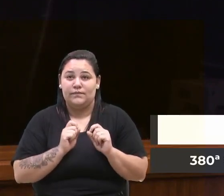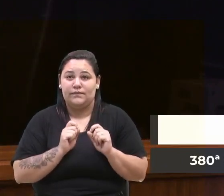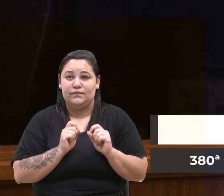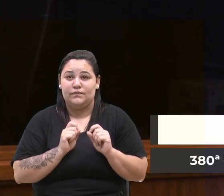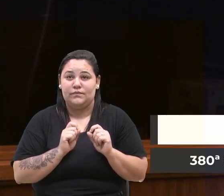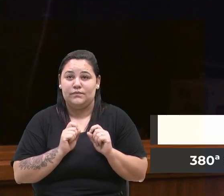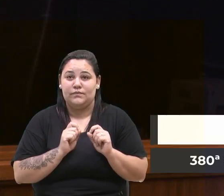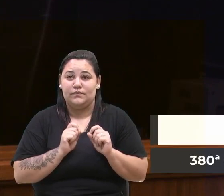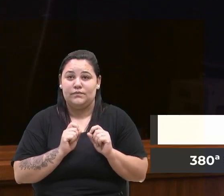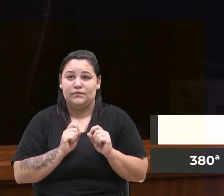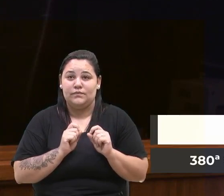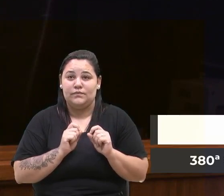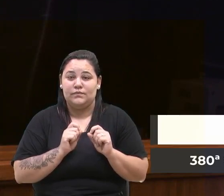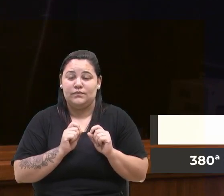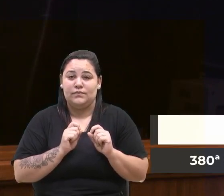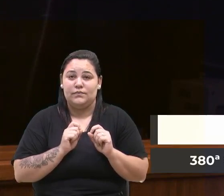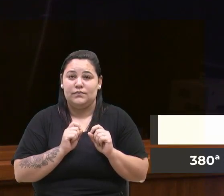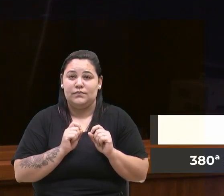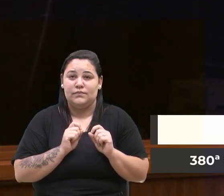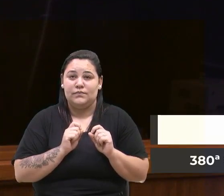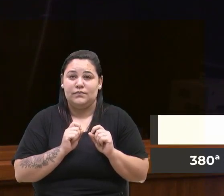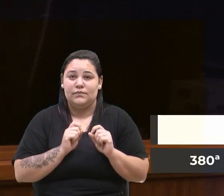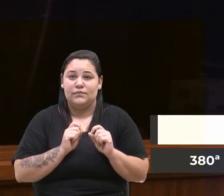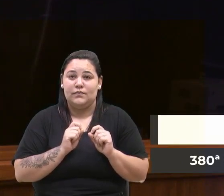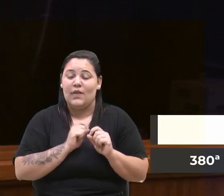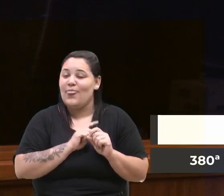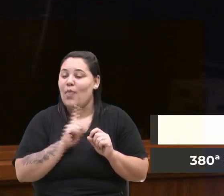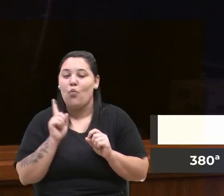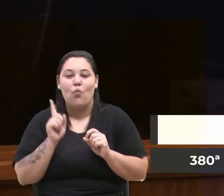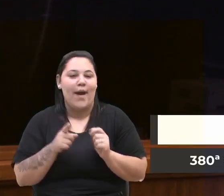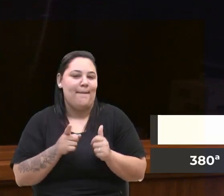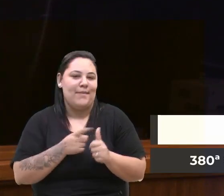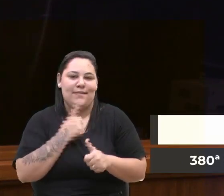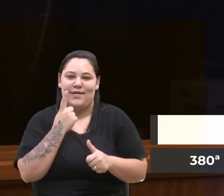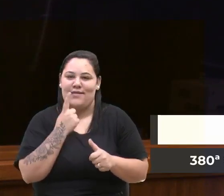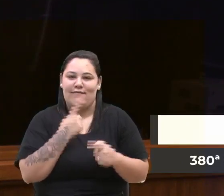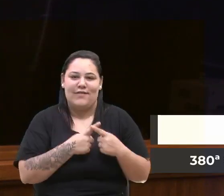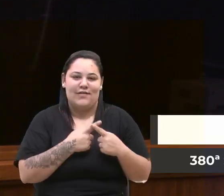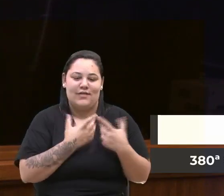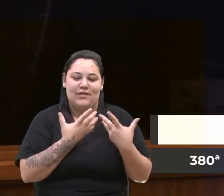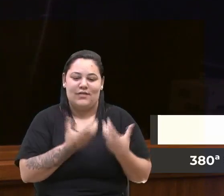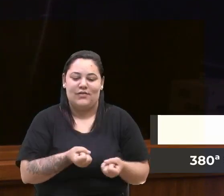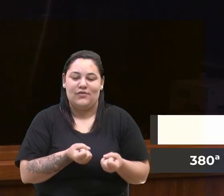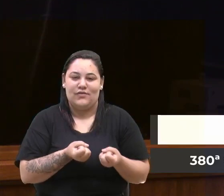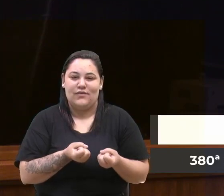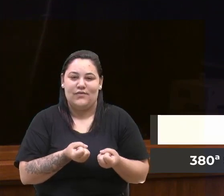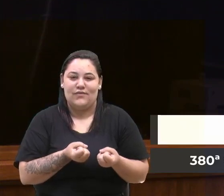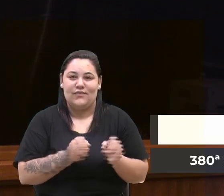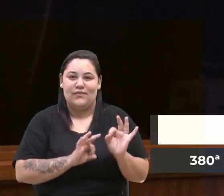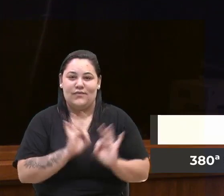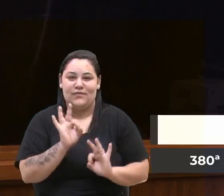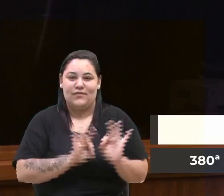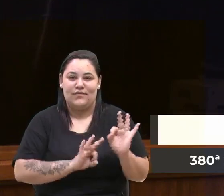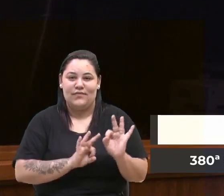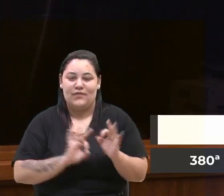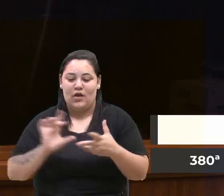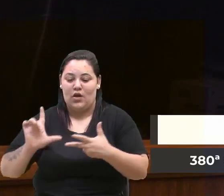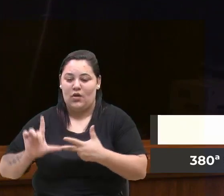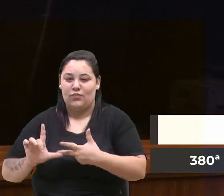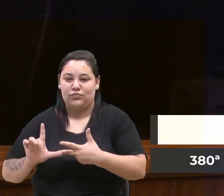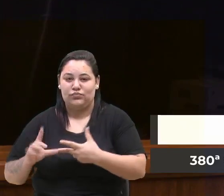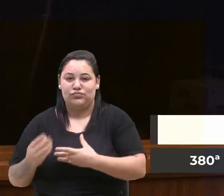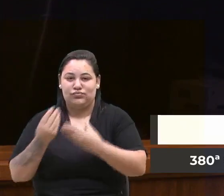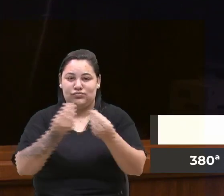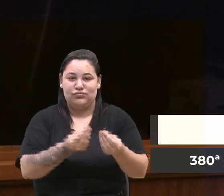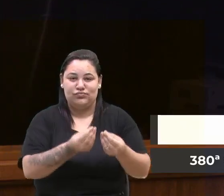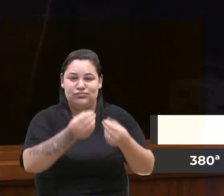primeira vez que o Executivo aceita um projeto levado pelo Legislativo, mas